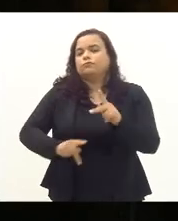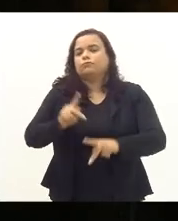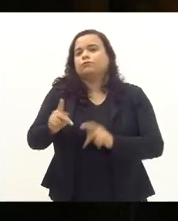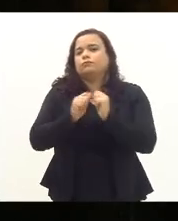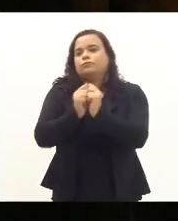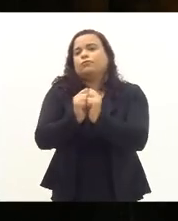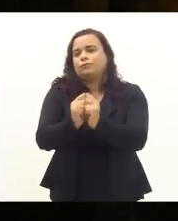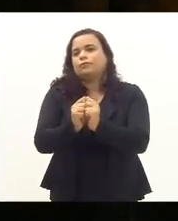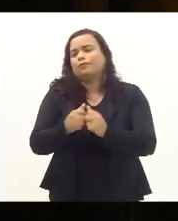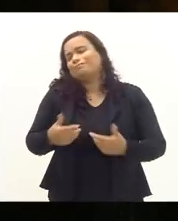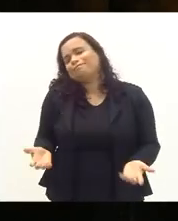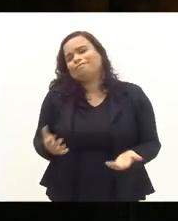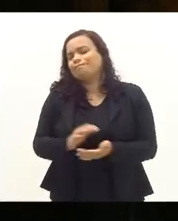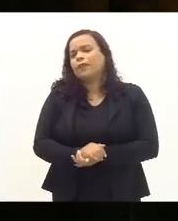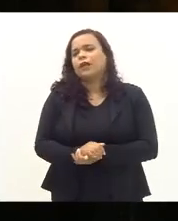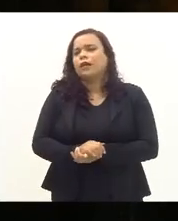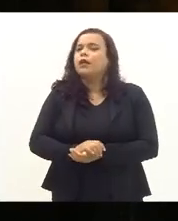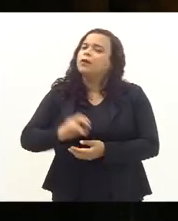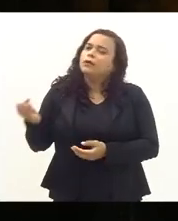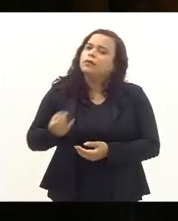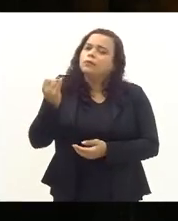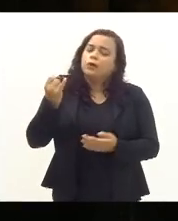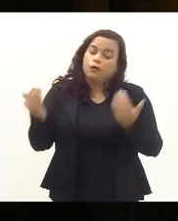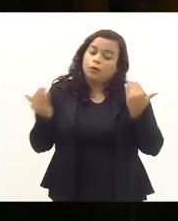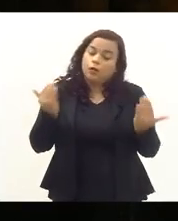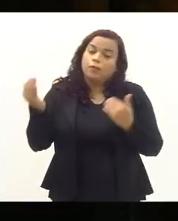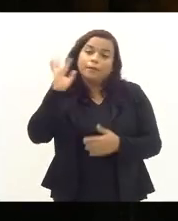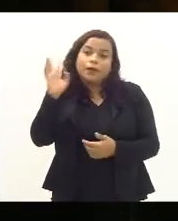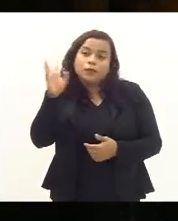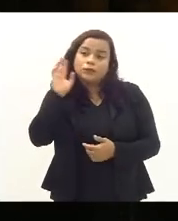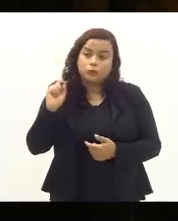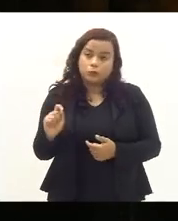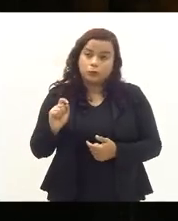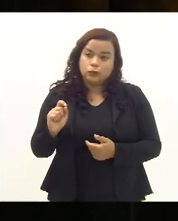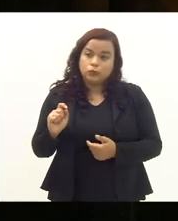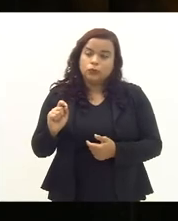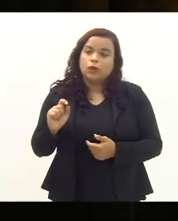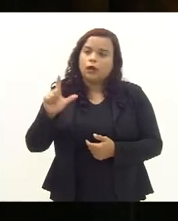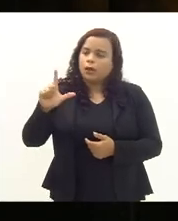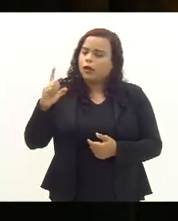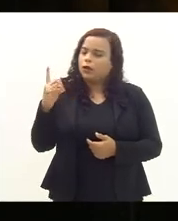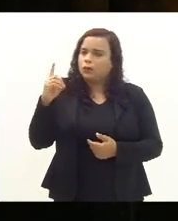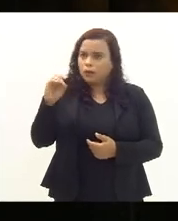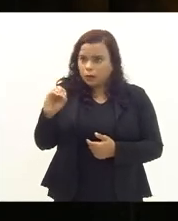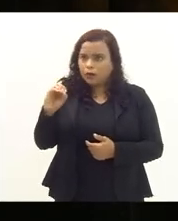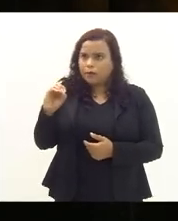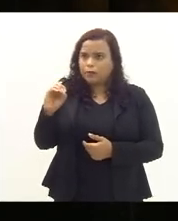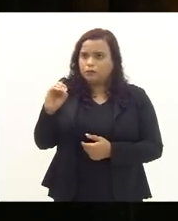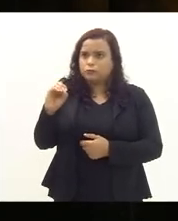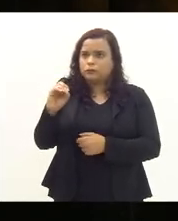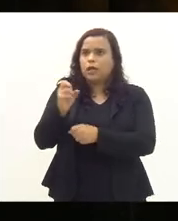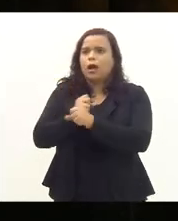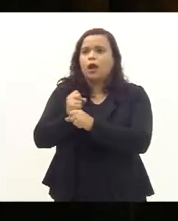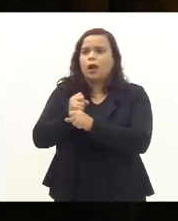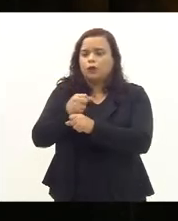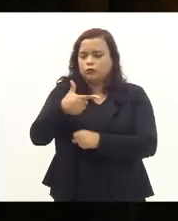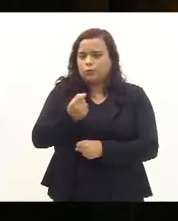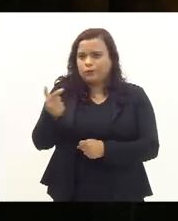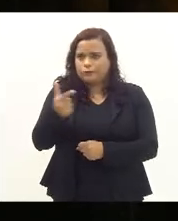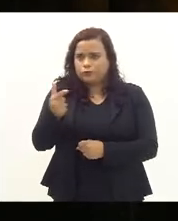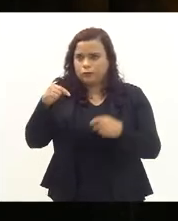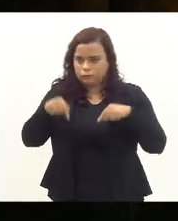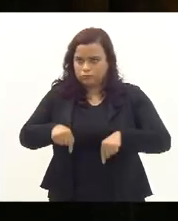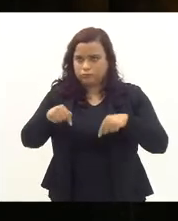e aí é de importante comparar a senhora presidenta na LD de 2022 o